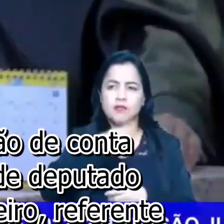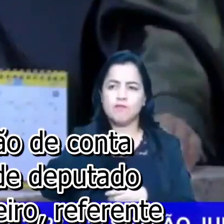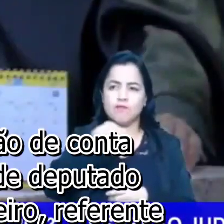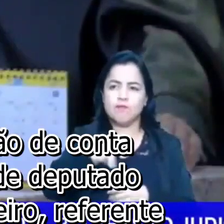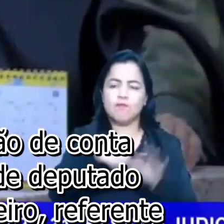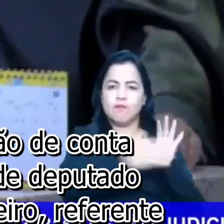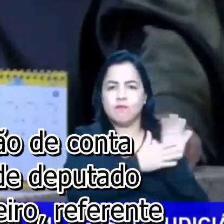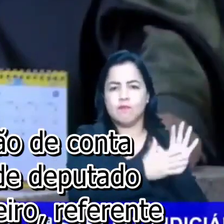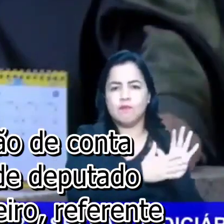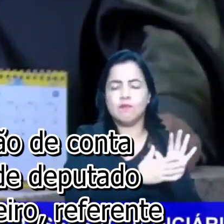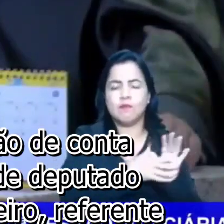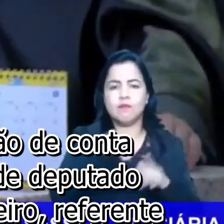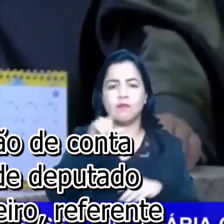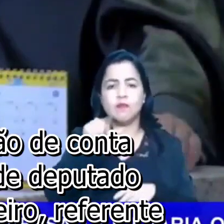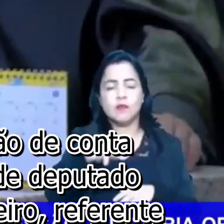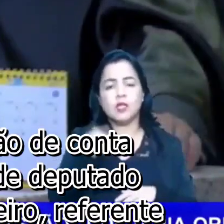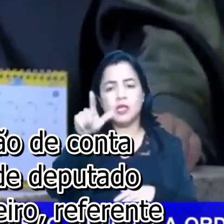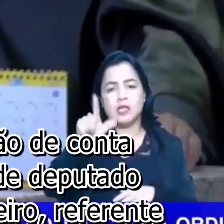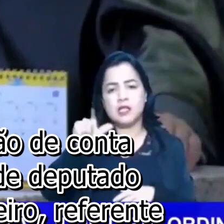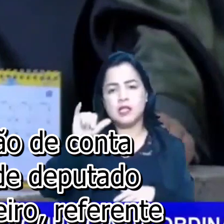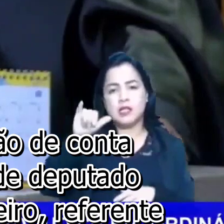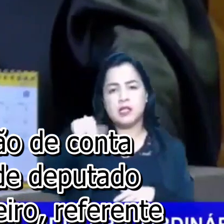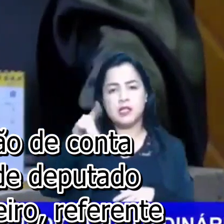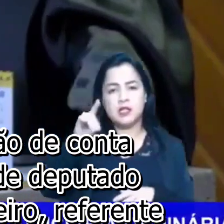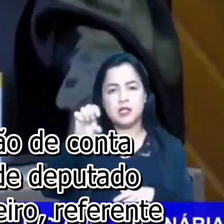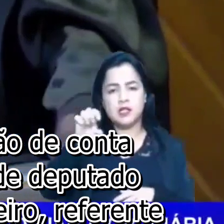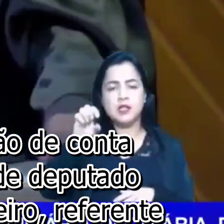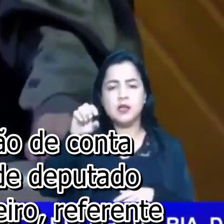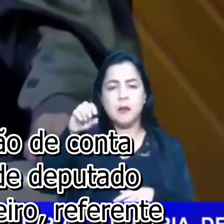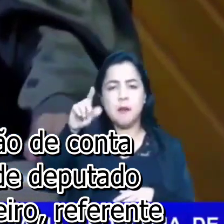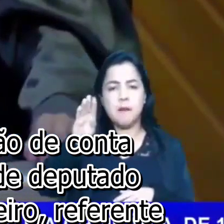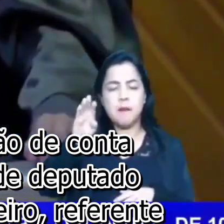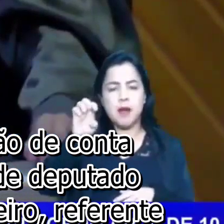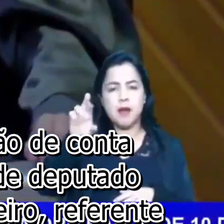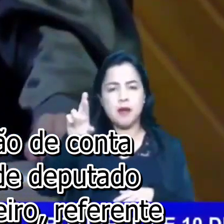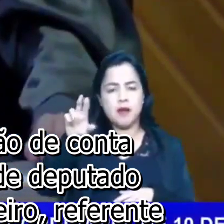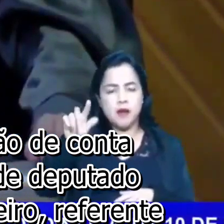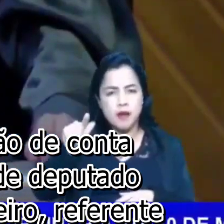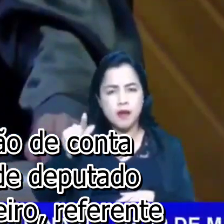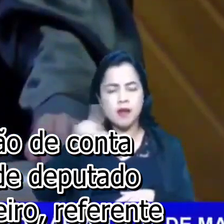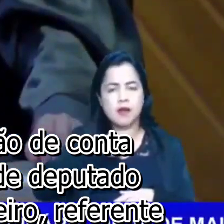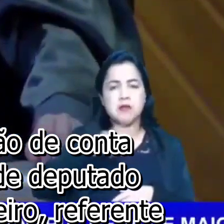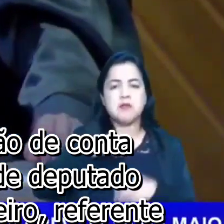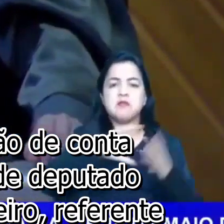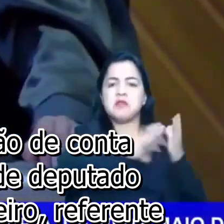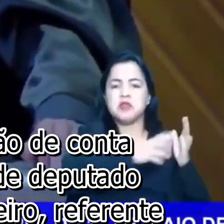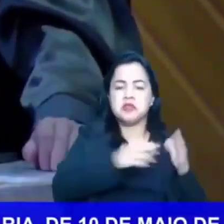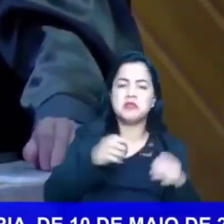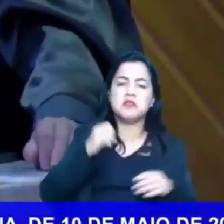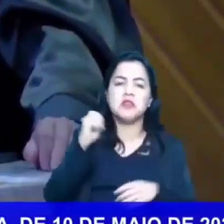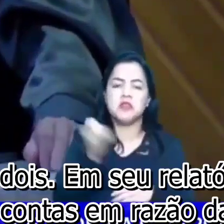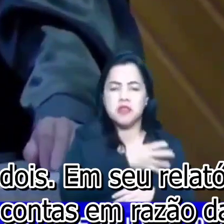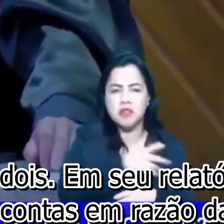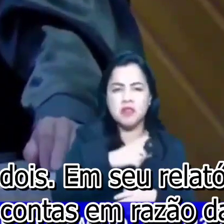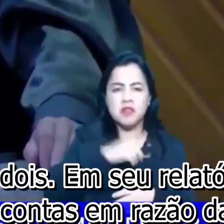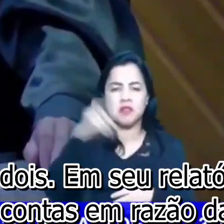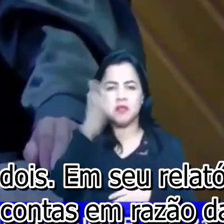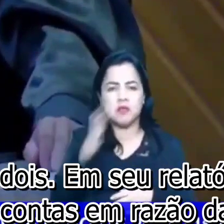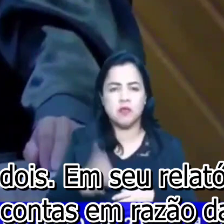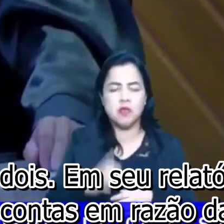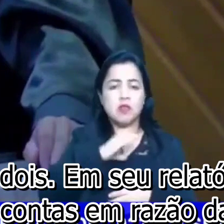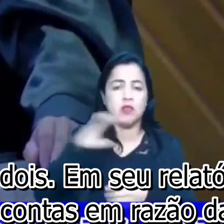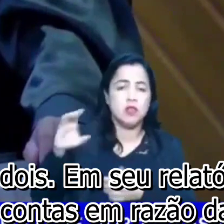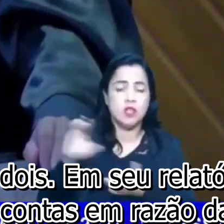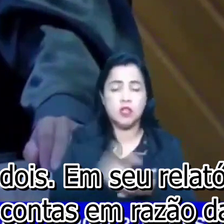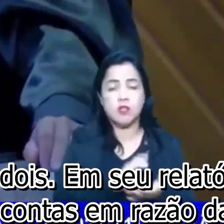de conta de Lindenberg de Souza Silva, candidato ao cargo de deputado estadual pelo Partido Renovador Trabalhista Brasileiro, referente à aplicação dos recursos nas eleições